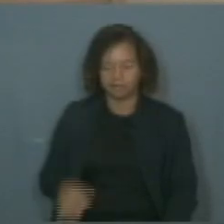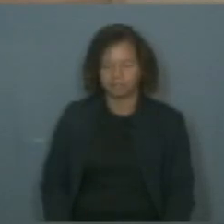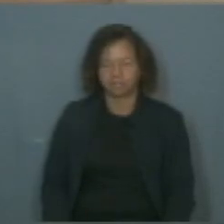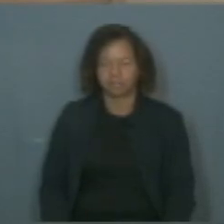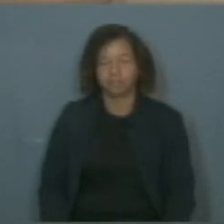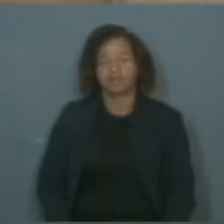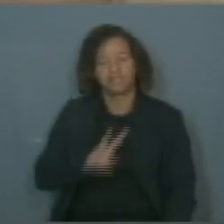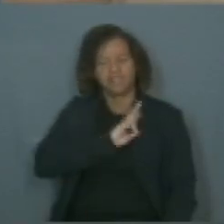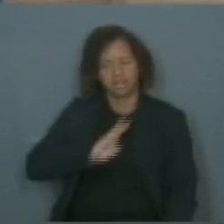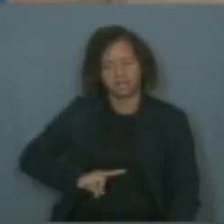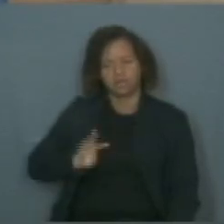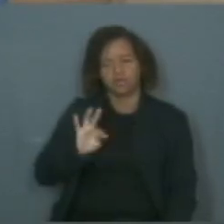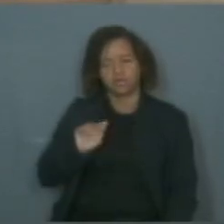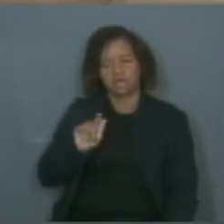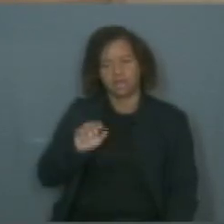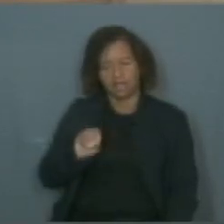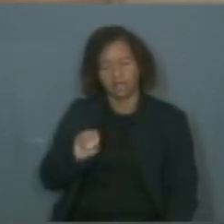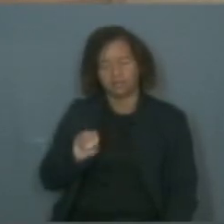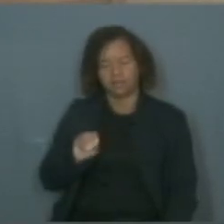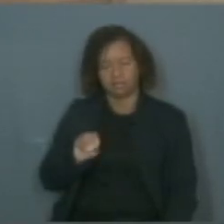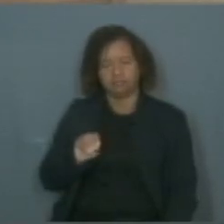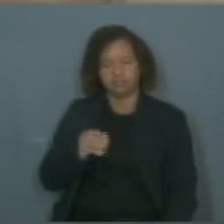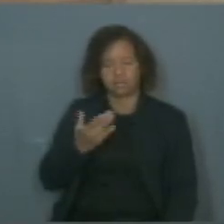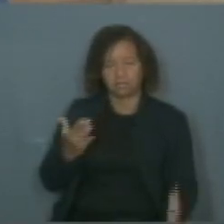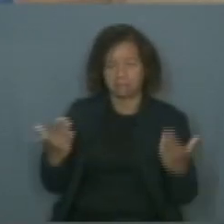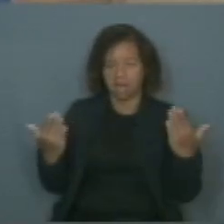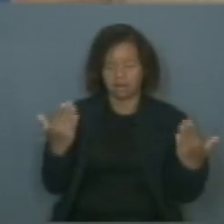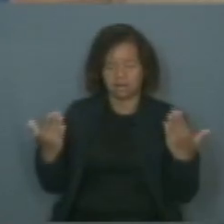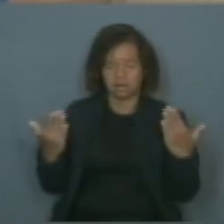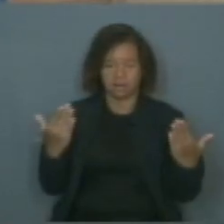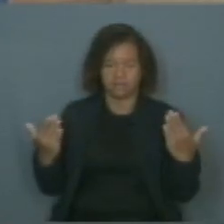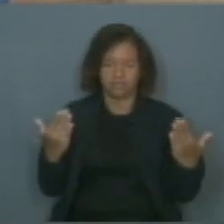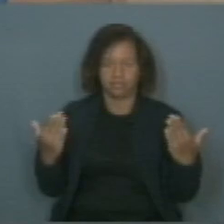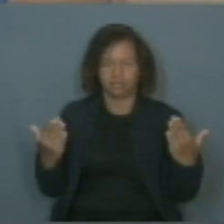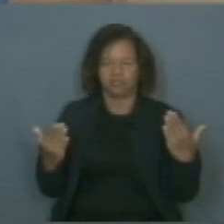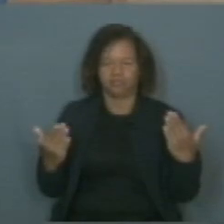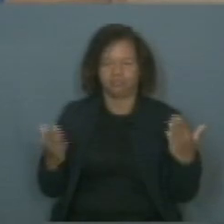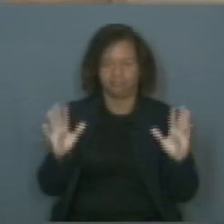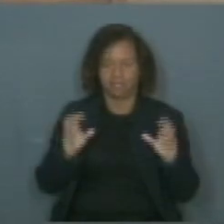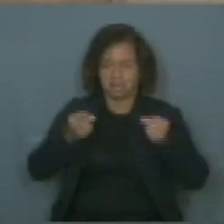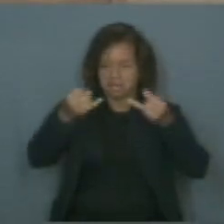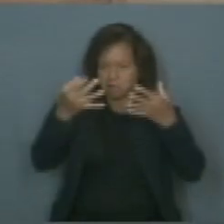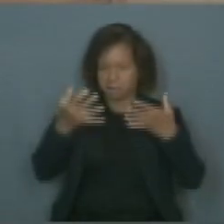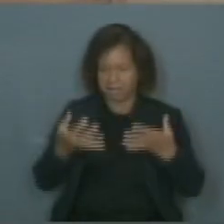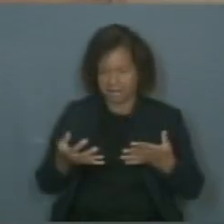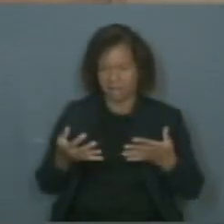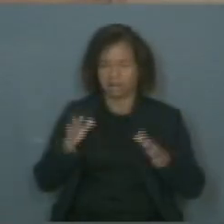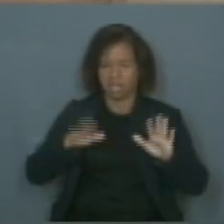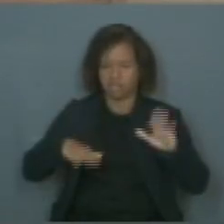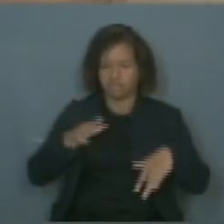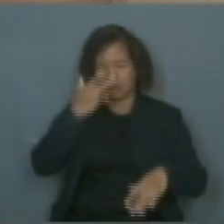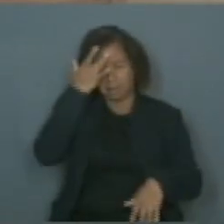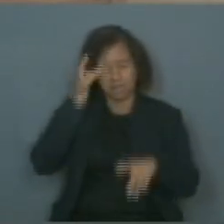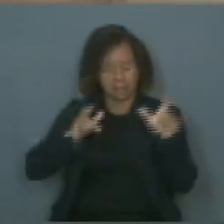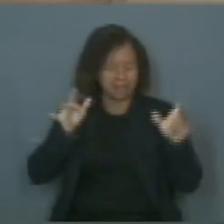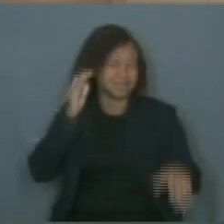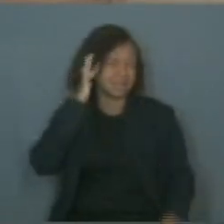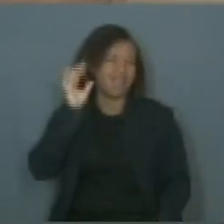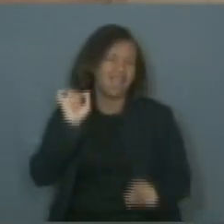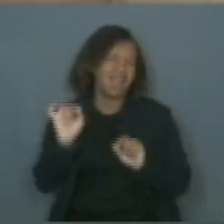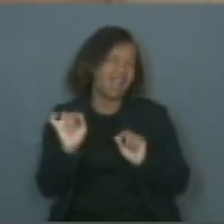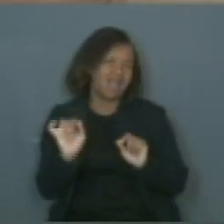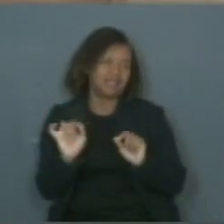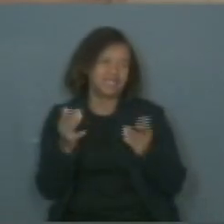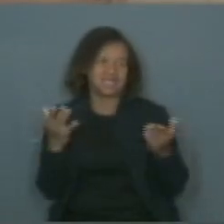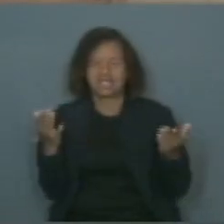Bom, o vereador Tiago Medina já falou brilhantemente aqui sobre a comparação. E aí, para deixar claro, porque às vezes o pessoal pode pensar assim, rapaz, vocês